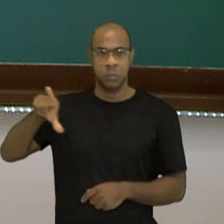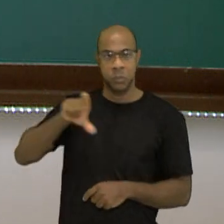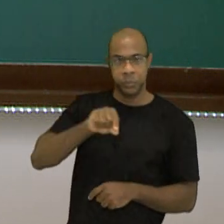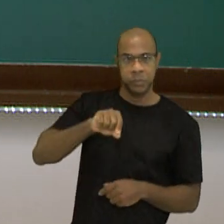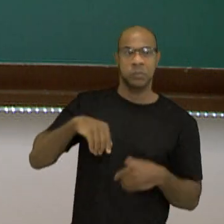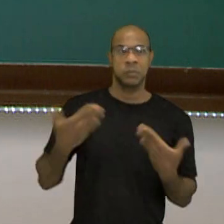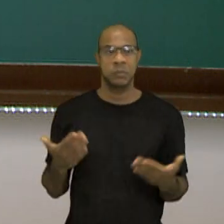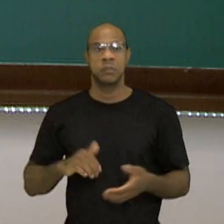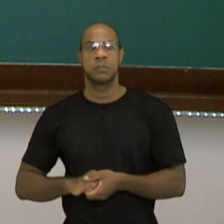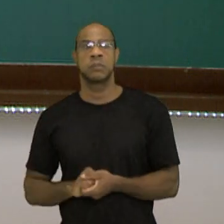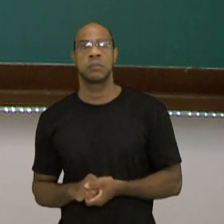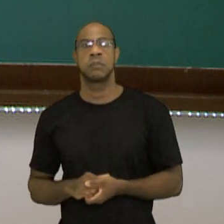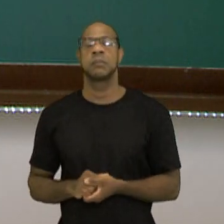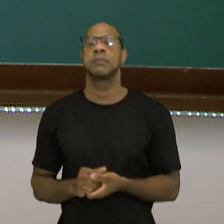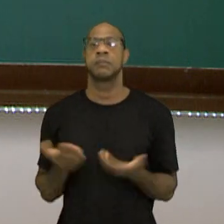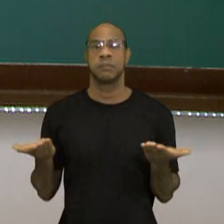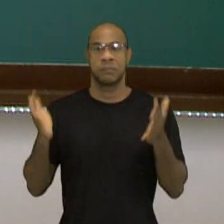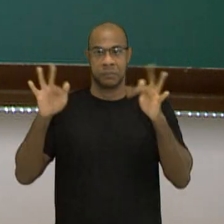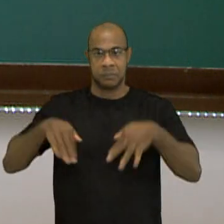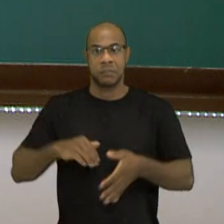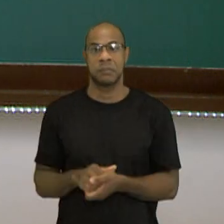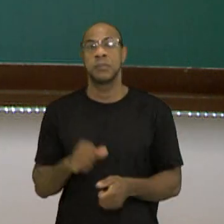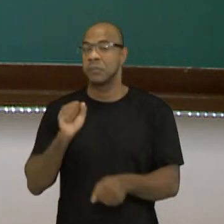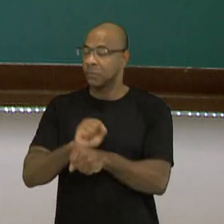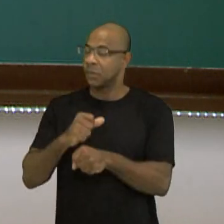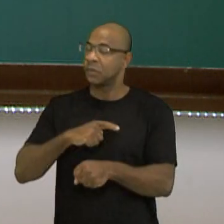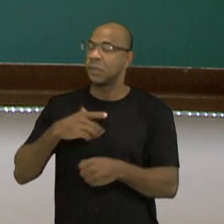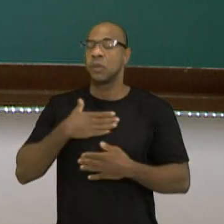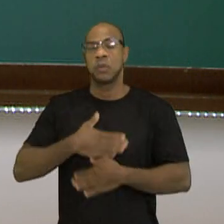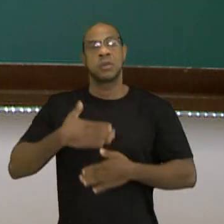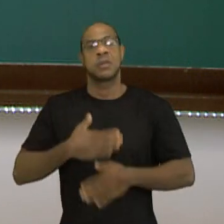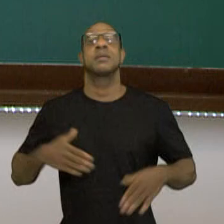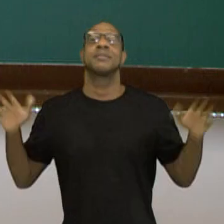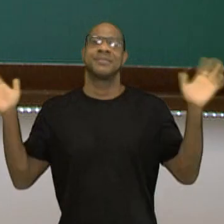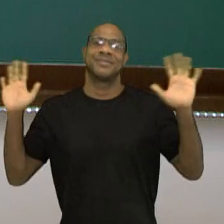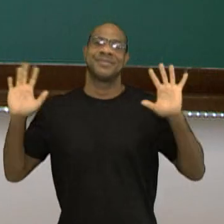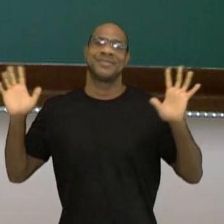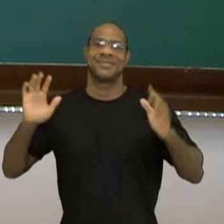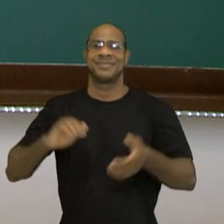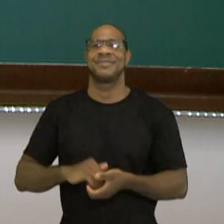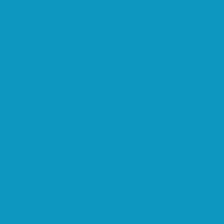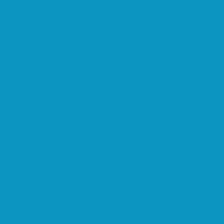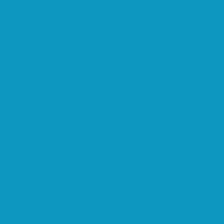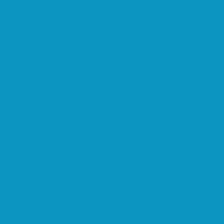a prof encerra aqui. Espero que tenham gostado e um até breve.